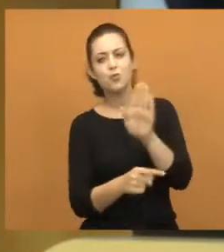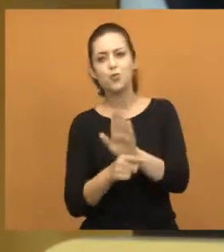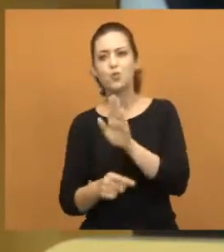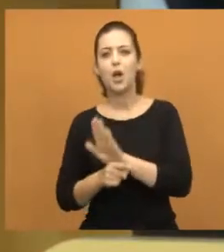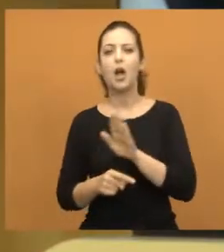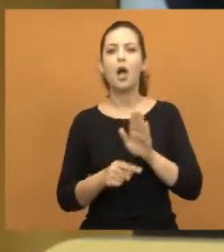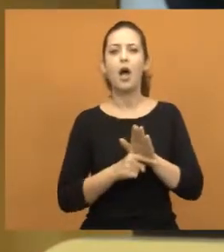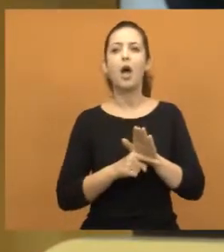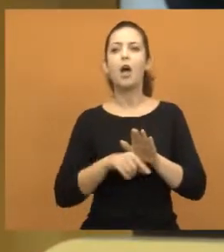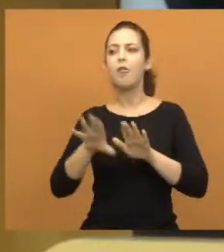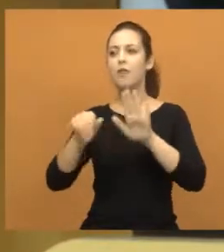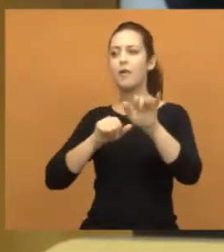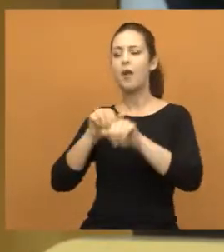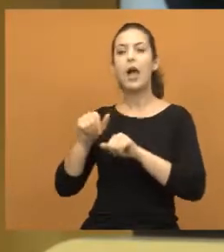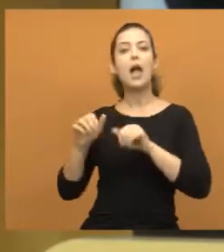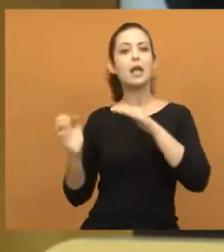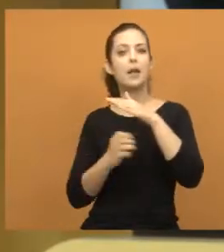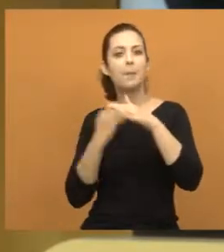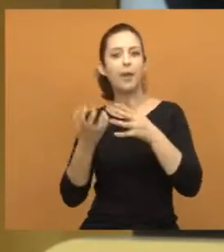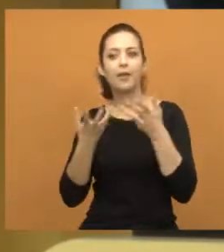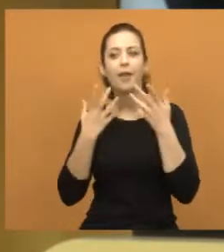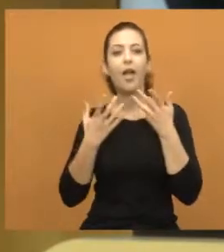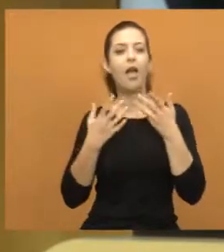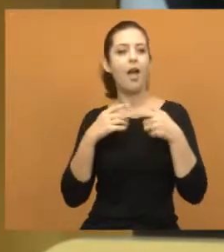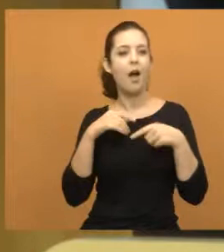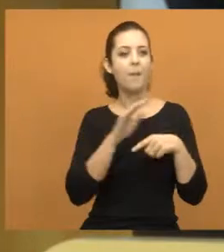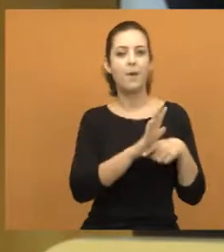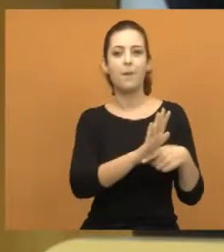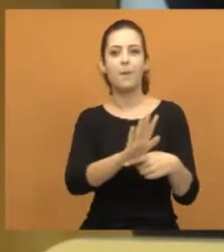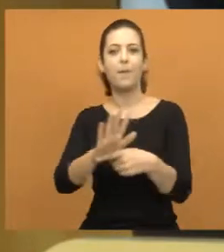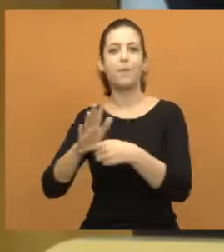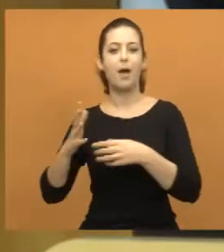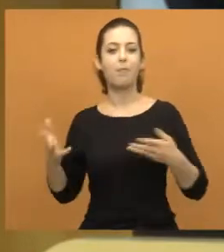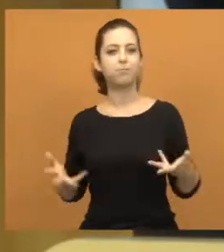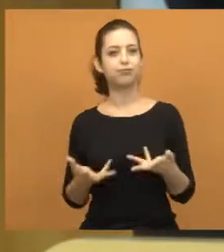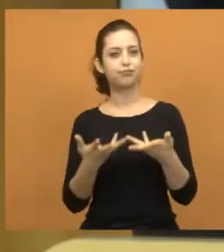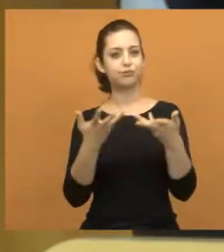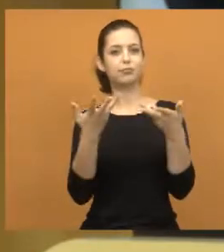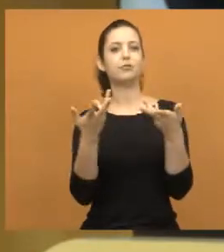gente vai atrair várias empresas para estar fomentando aqui